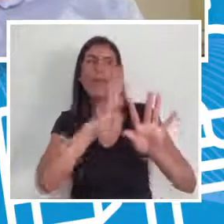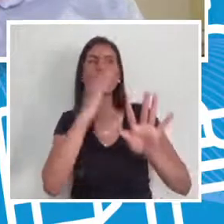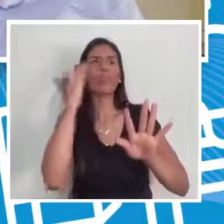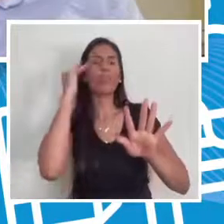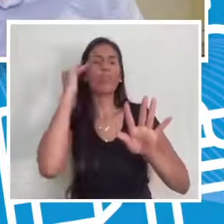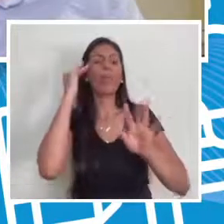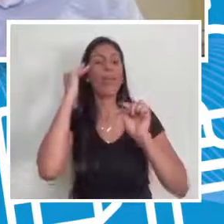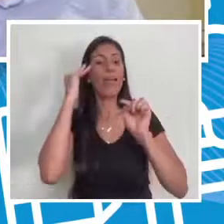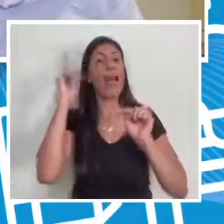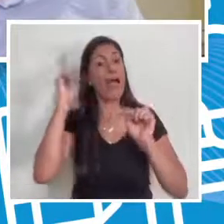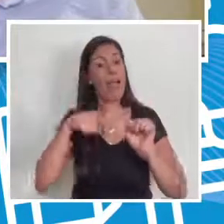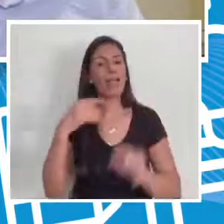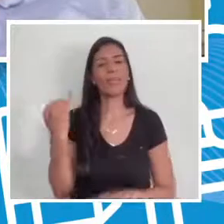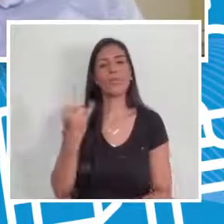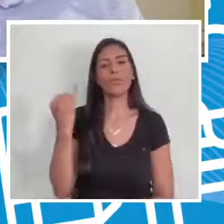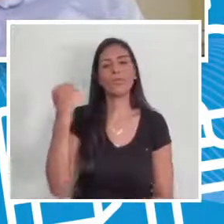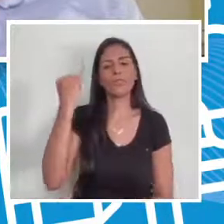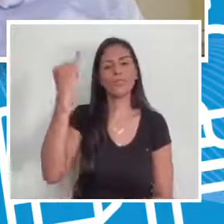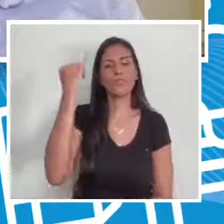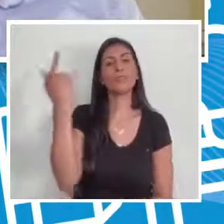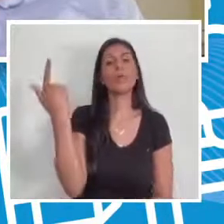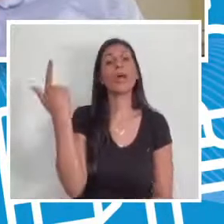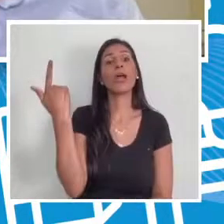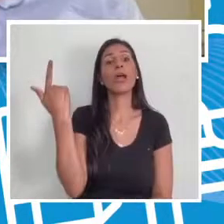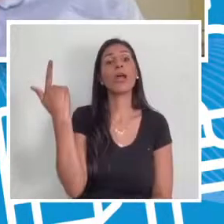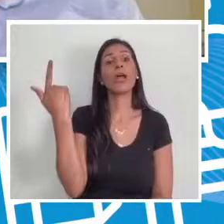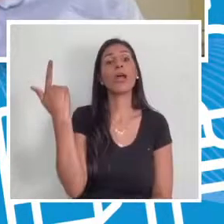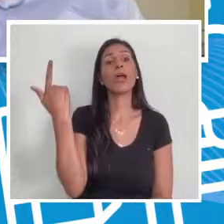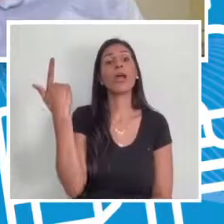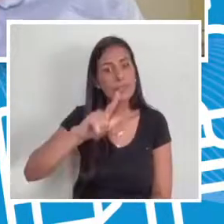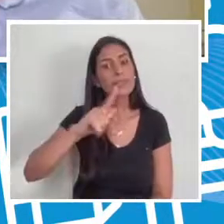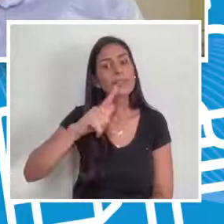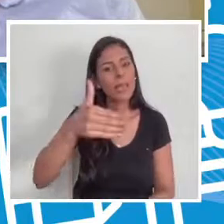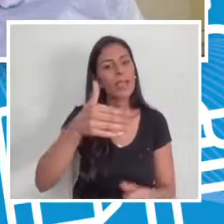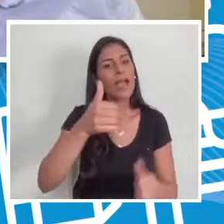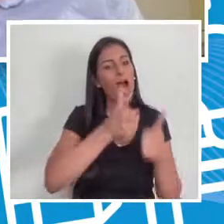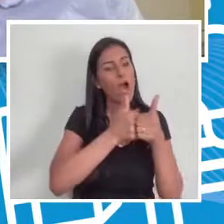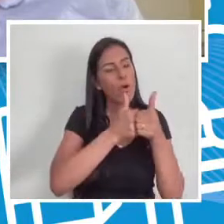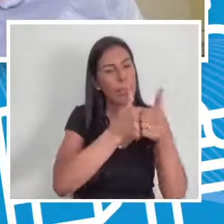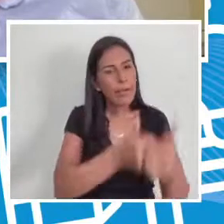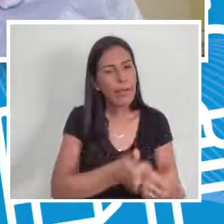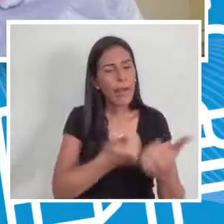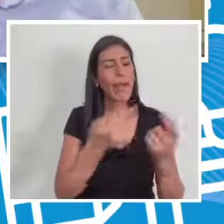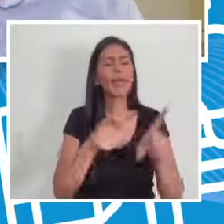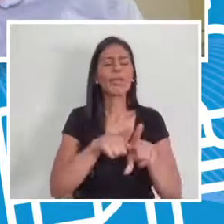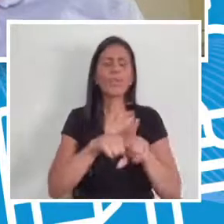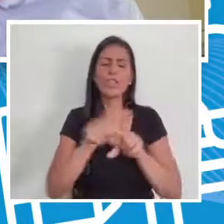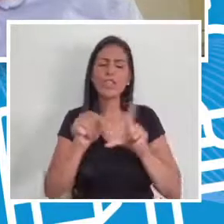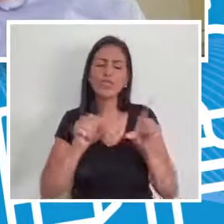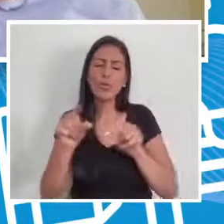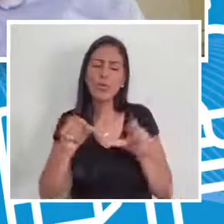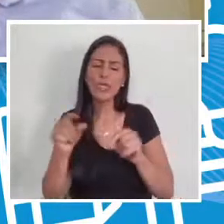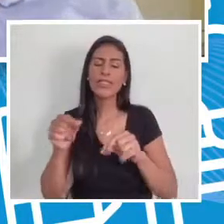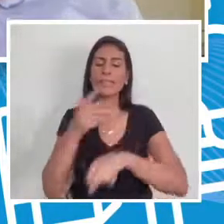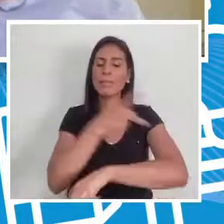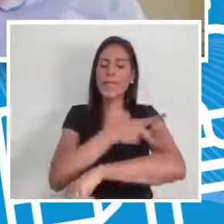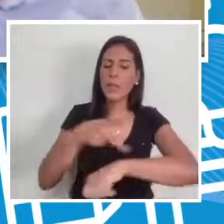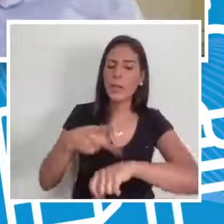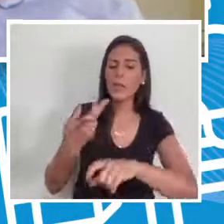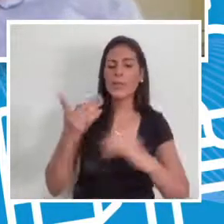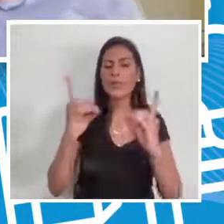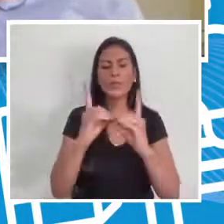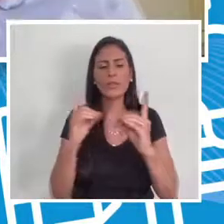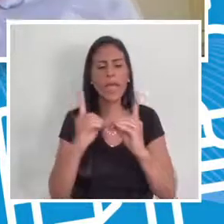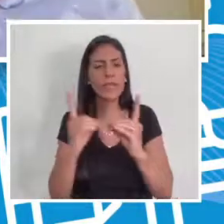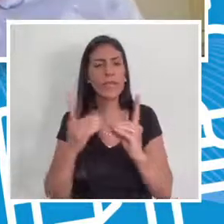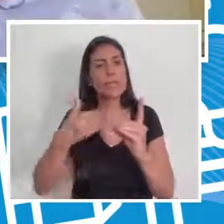desenvolvimento e, portanto, fazer escolhas pedagógicas, didáticas mais precisas.